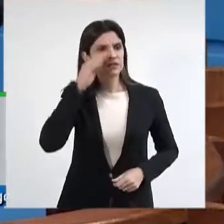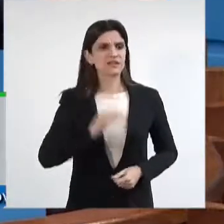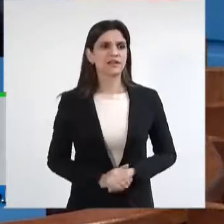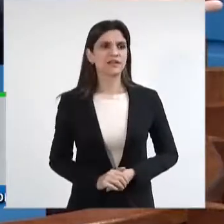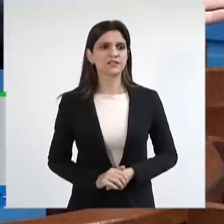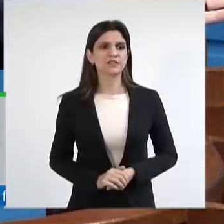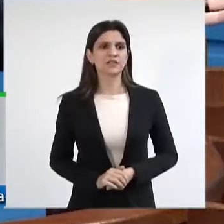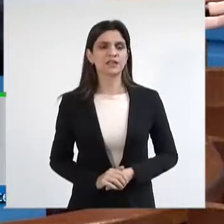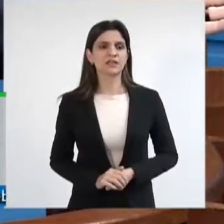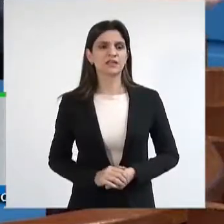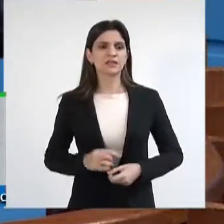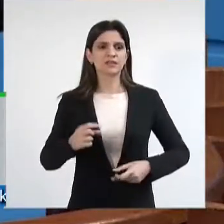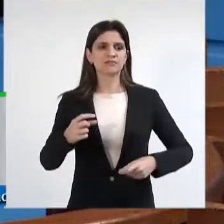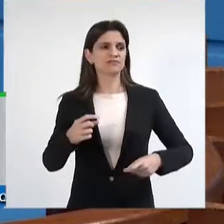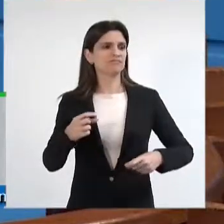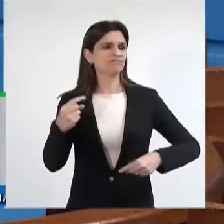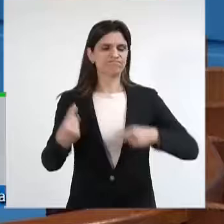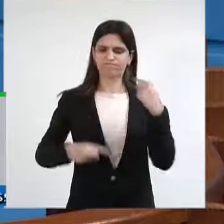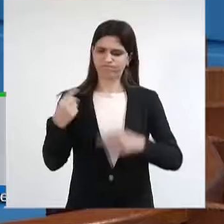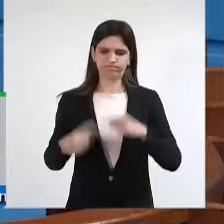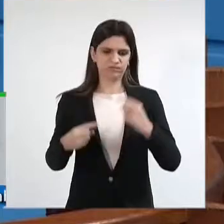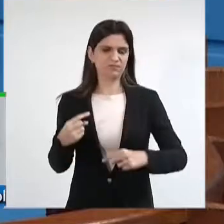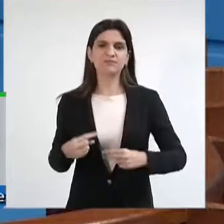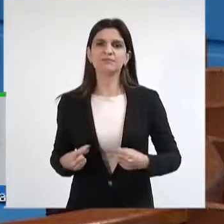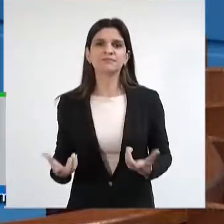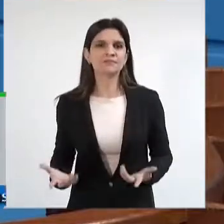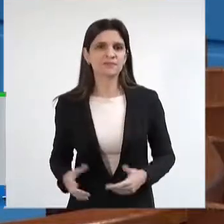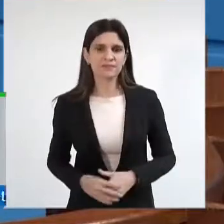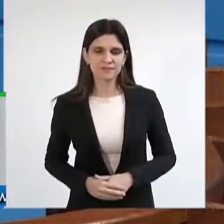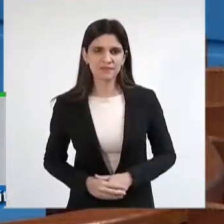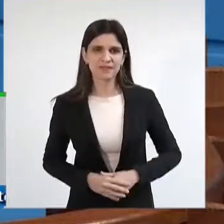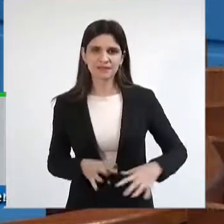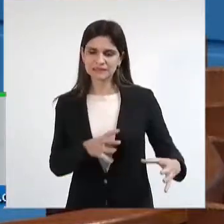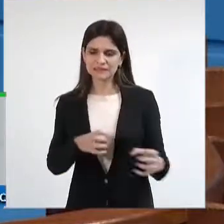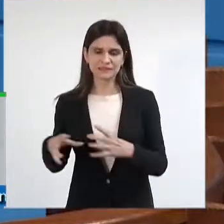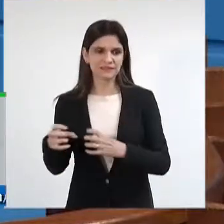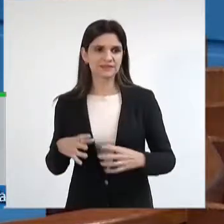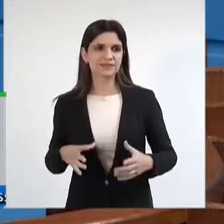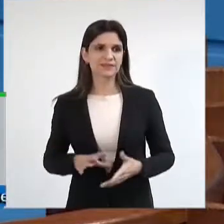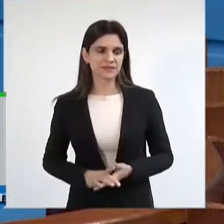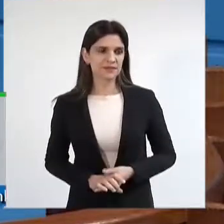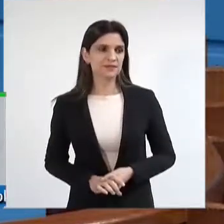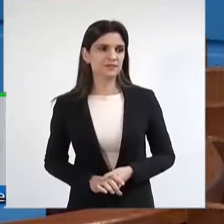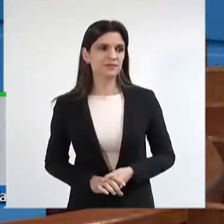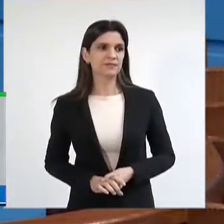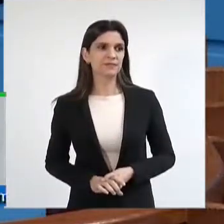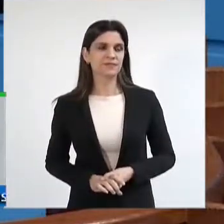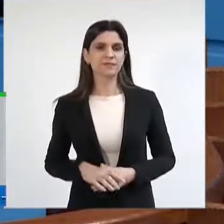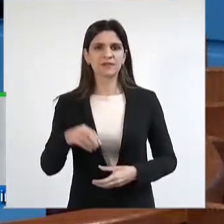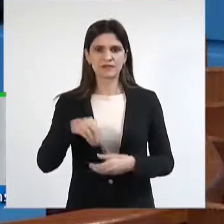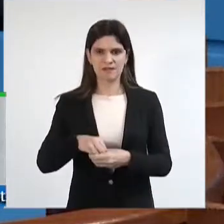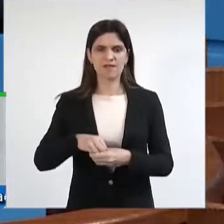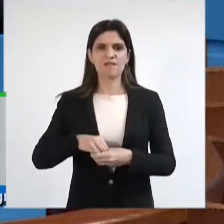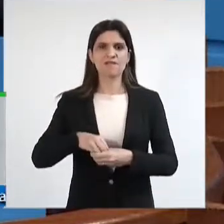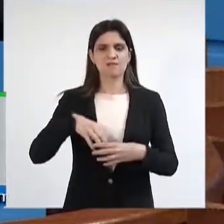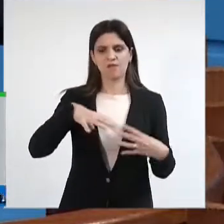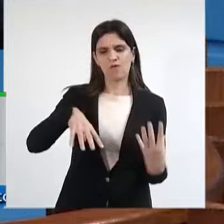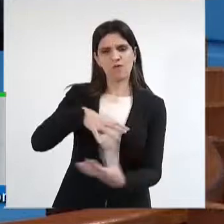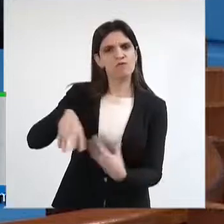expulso, né? Ele não continuou a sua carreira, ele ficou lá, capitão. Conceda, né, uma parte. Então,